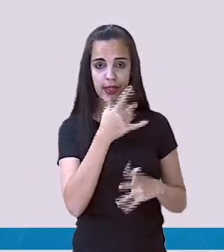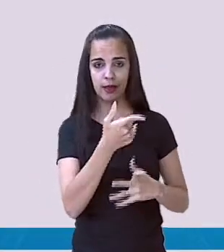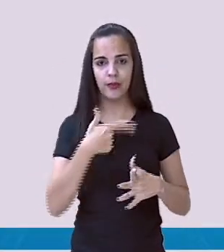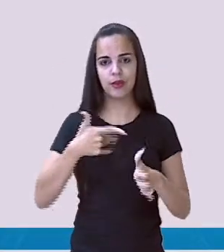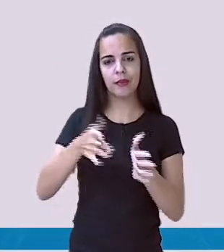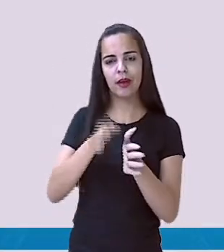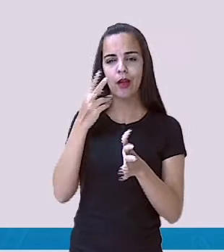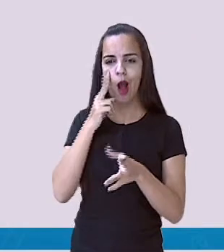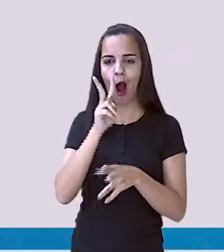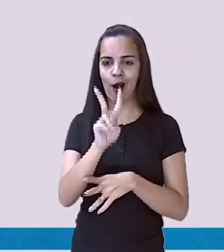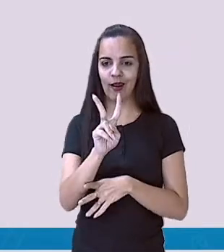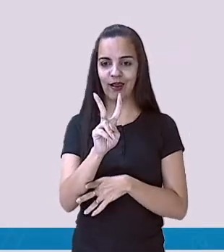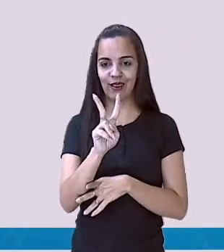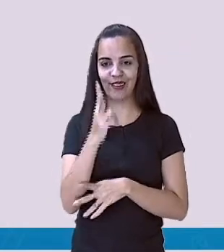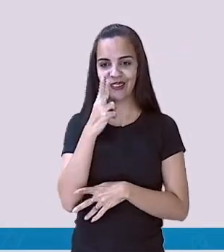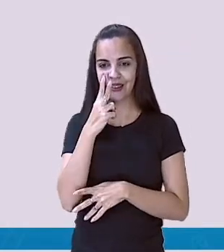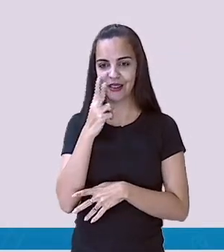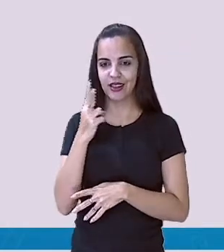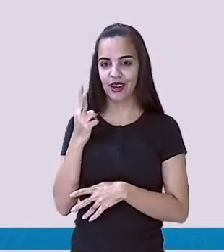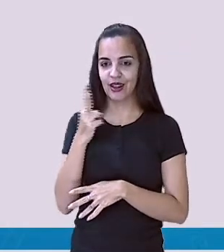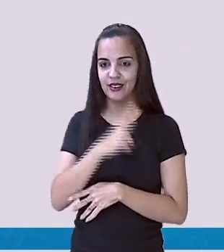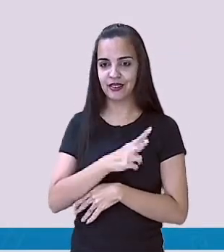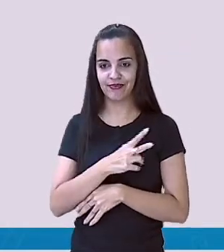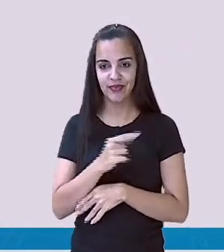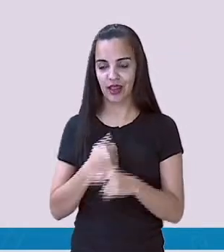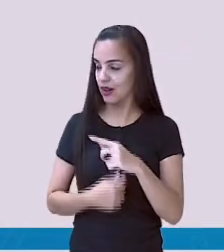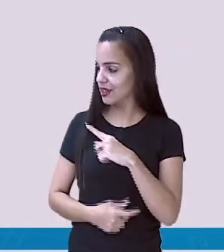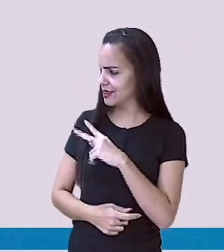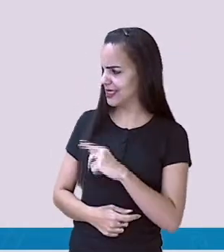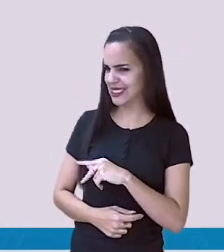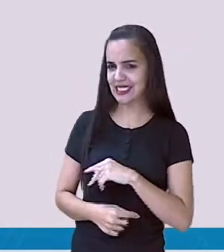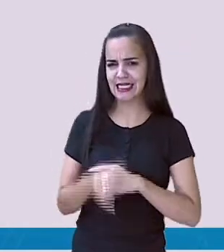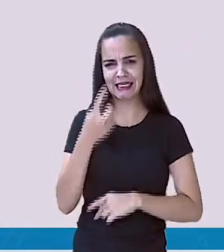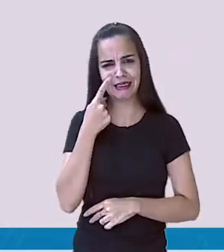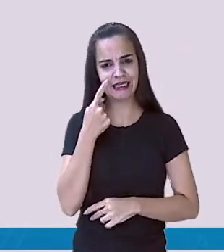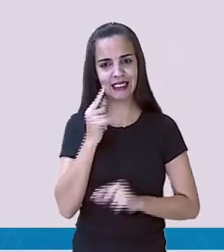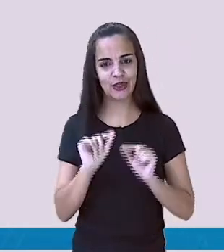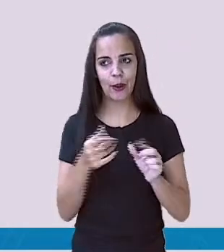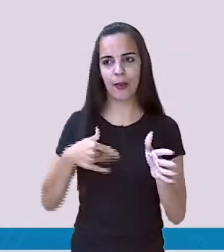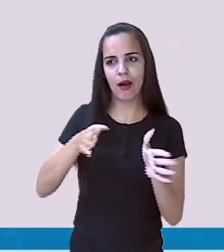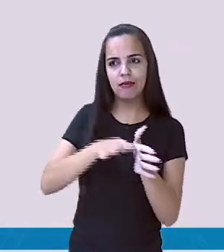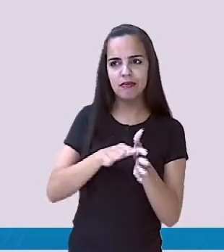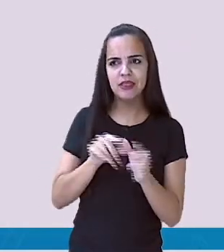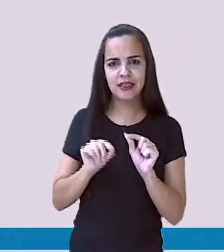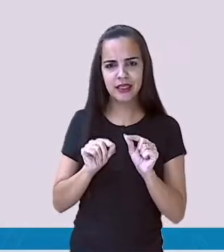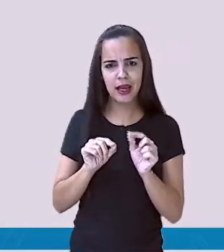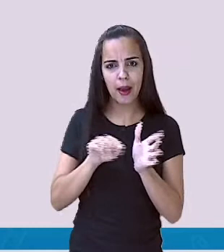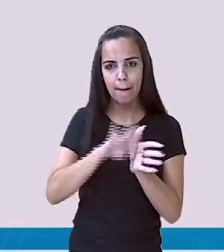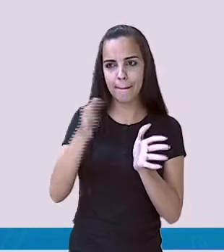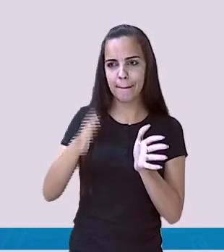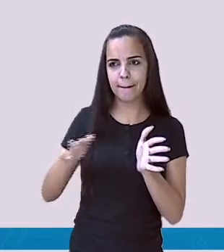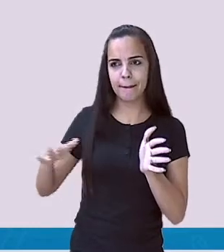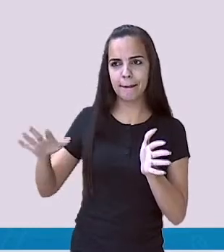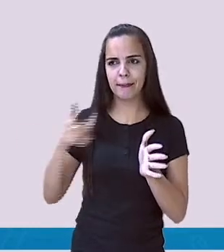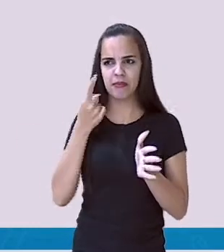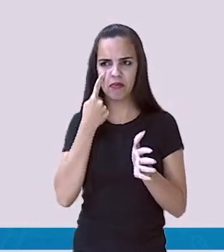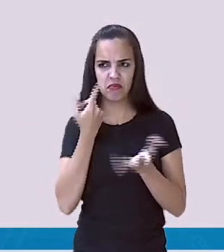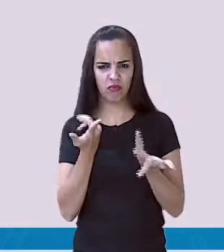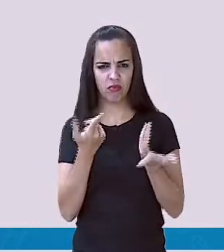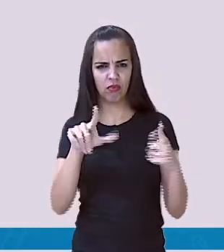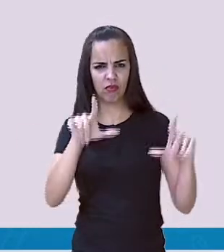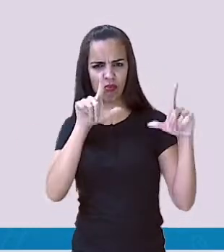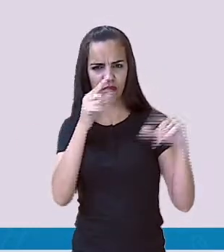essa imagem, o que vocês estão observando aí? A gente está vendo uma paisagem de montanha? A gente está vendo uma paisagem